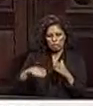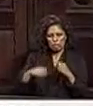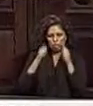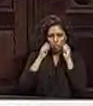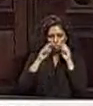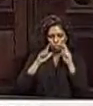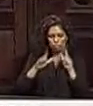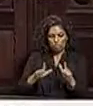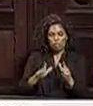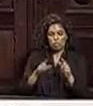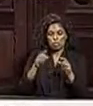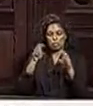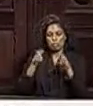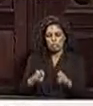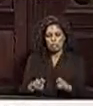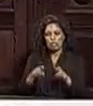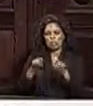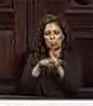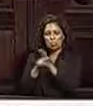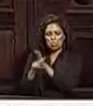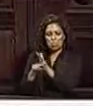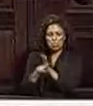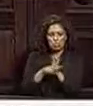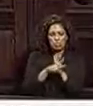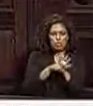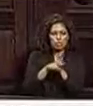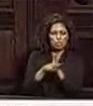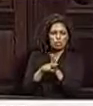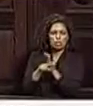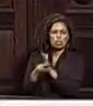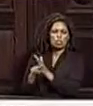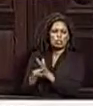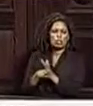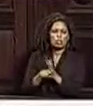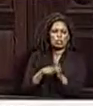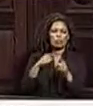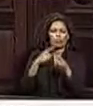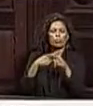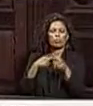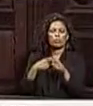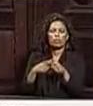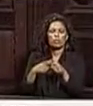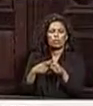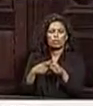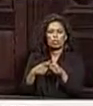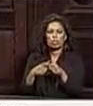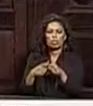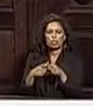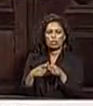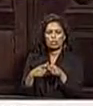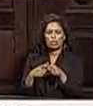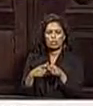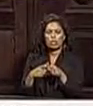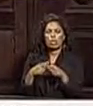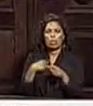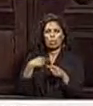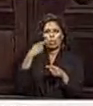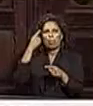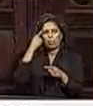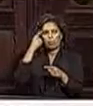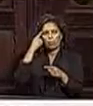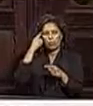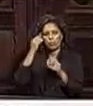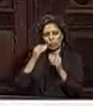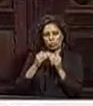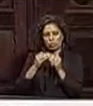a seriedade que merece esse tema. Por quê? Porque daí eu tenho a impressão que o objetivo